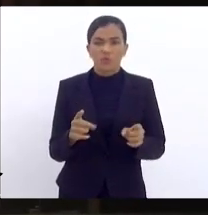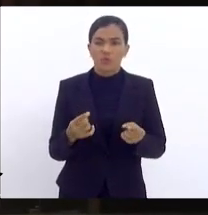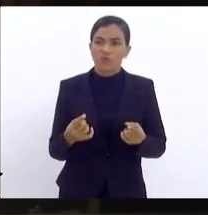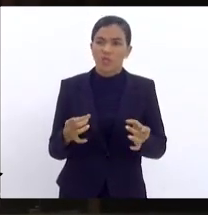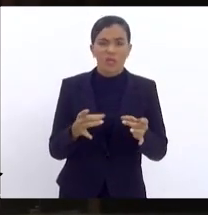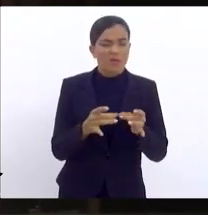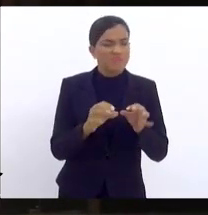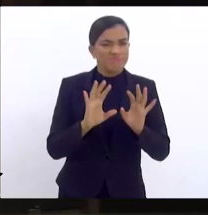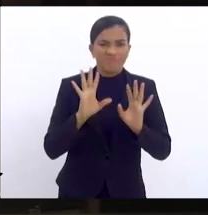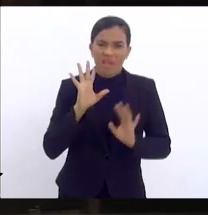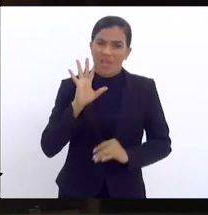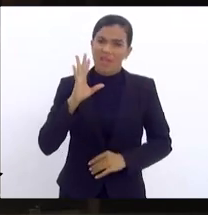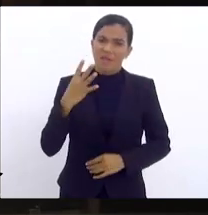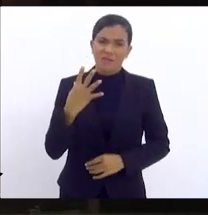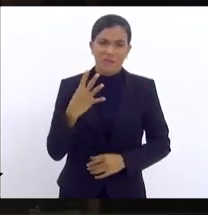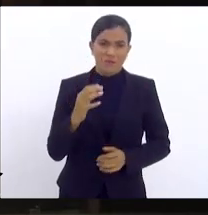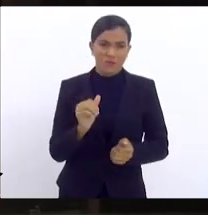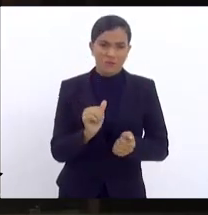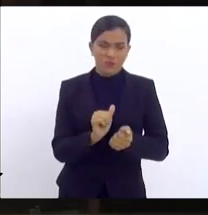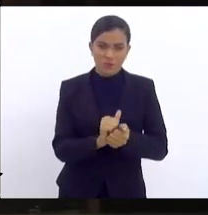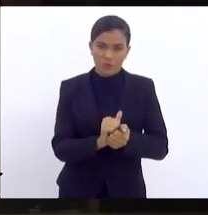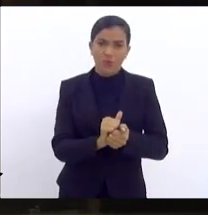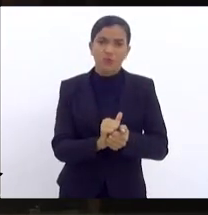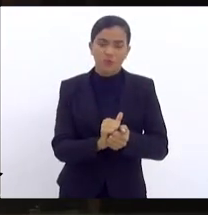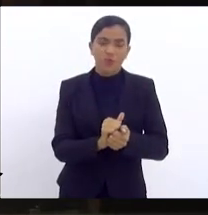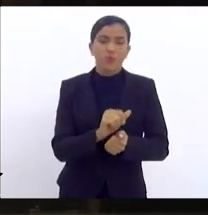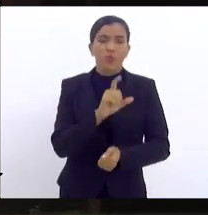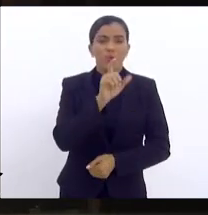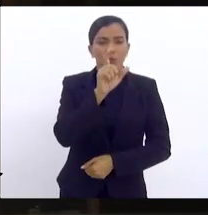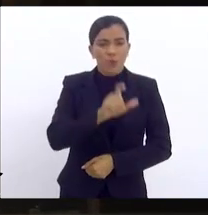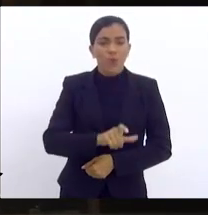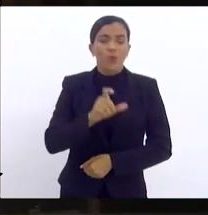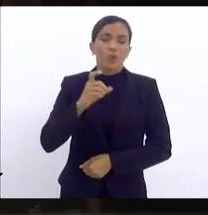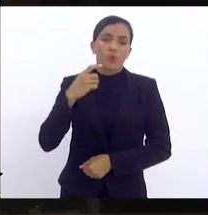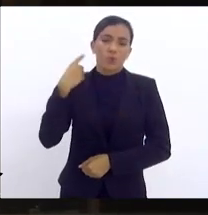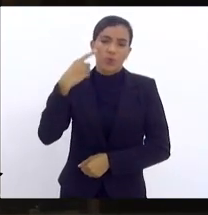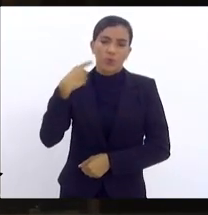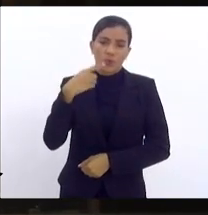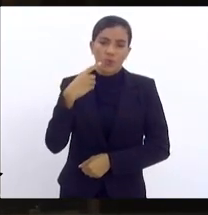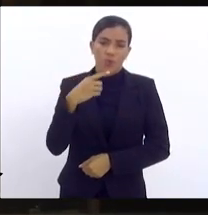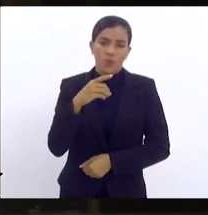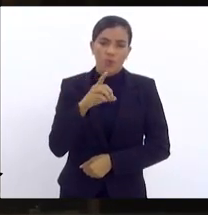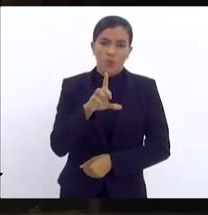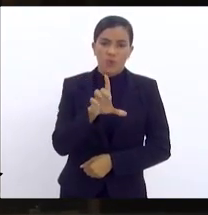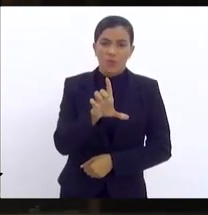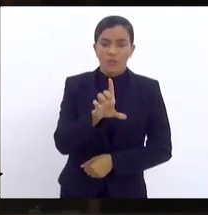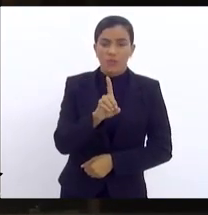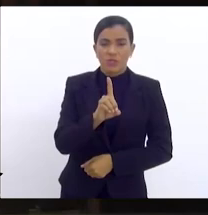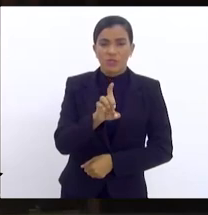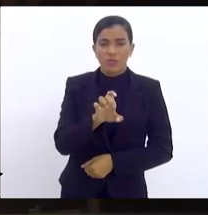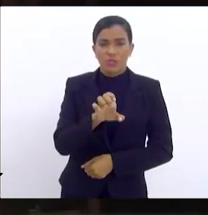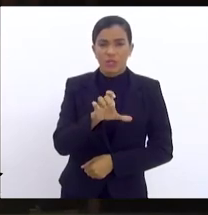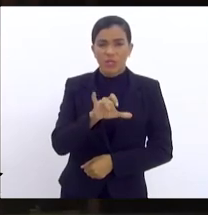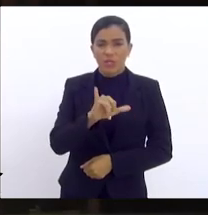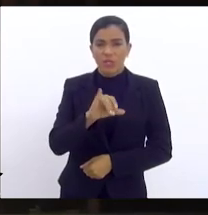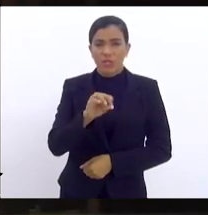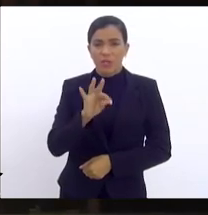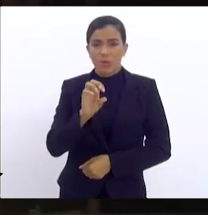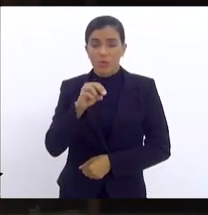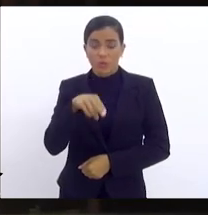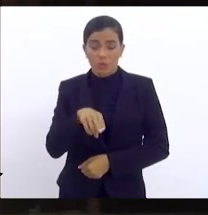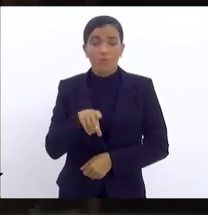ginecon a gente se reúne a todo momento a polícia civil hoje é uma parceira da polícia militar